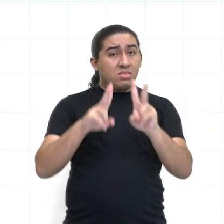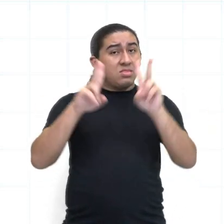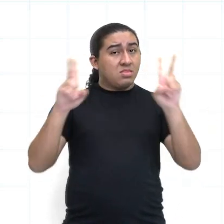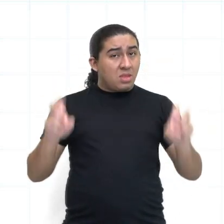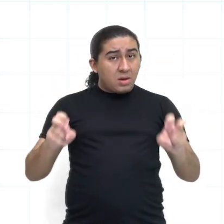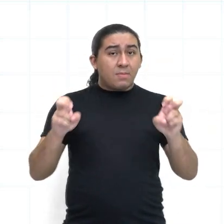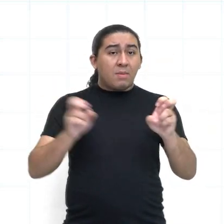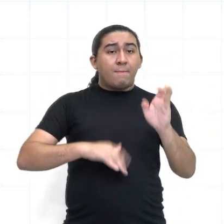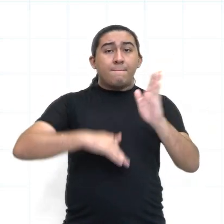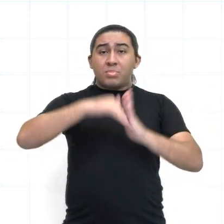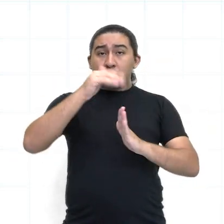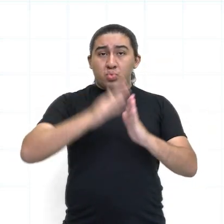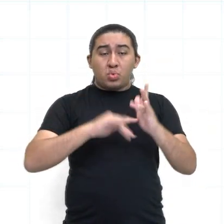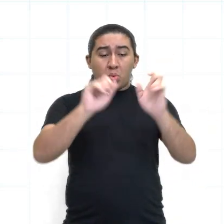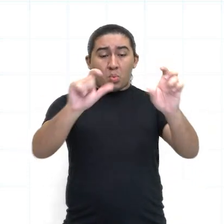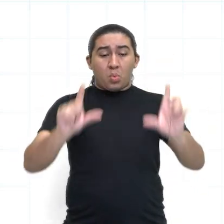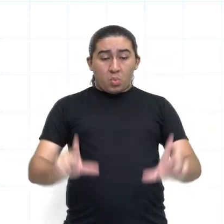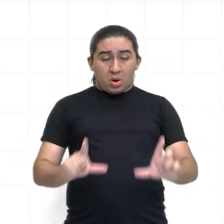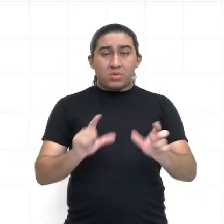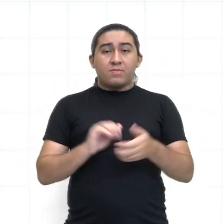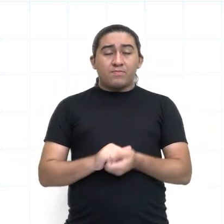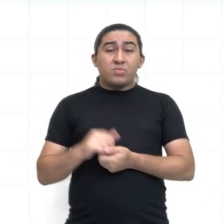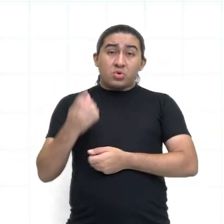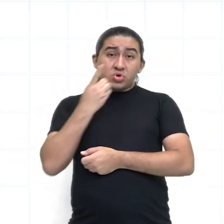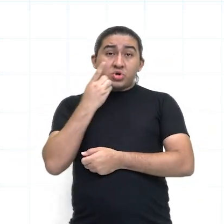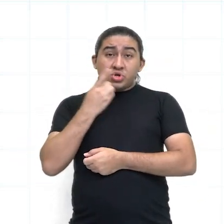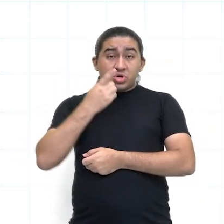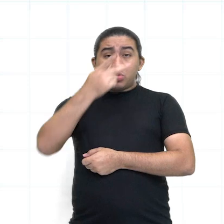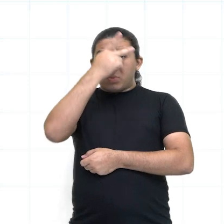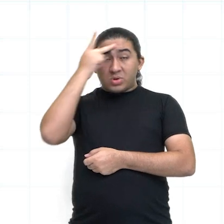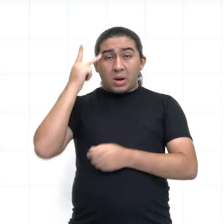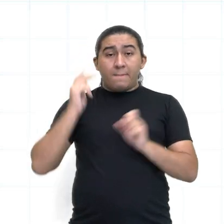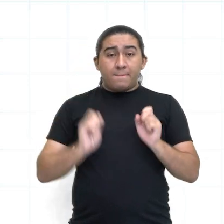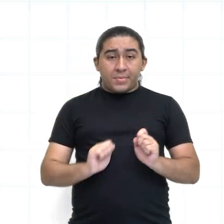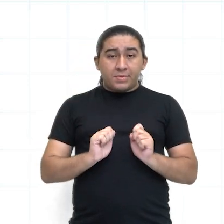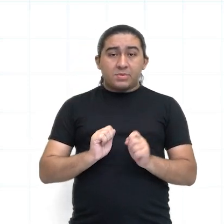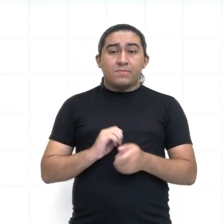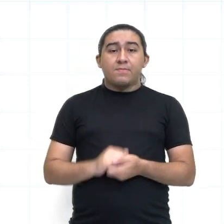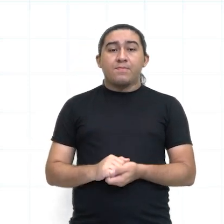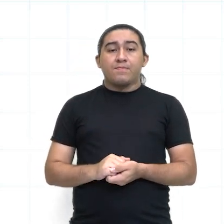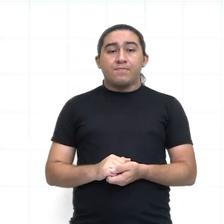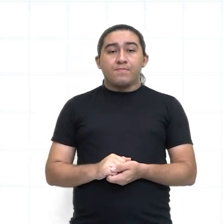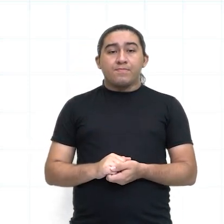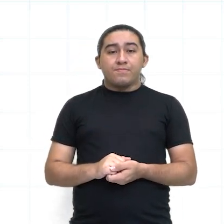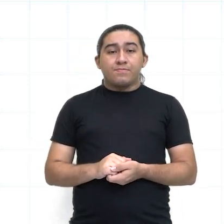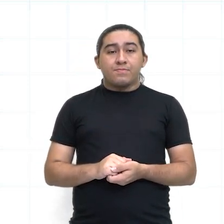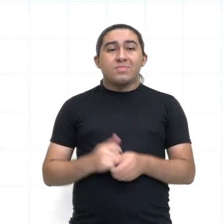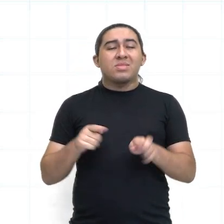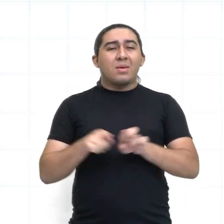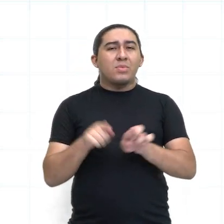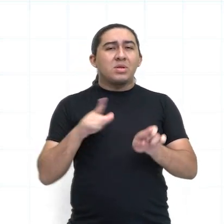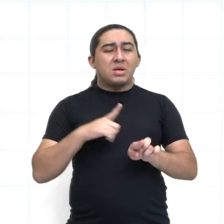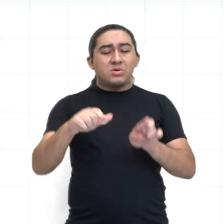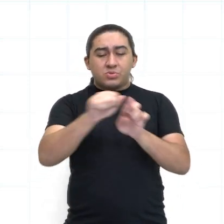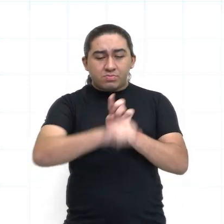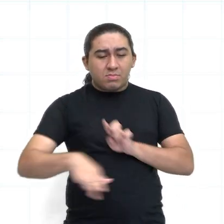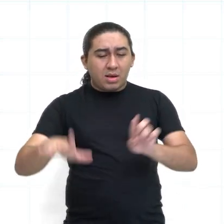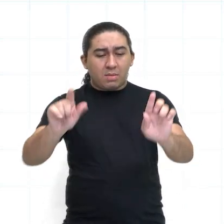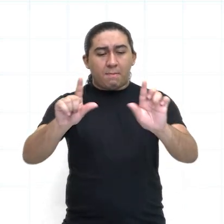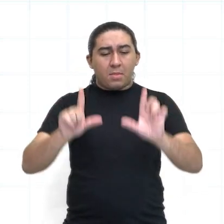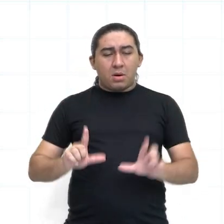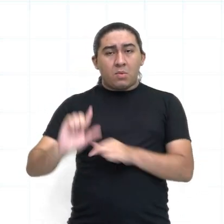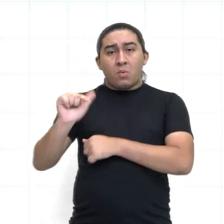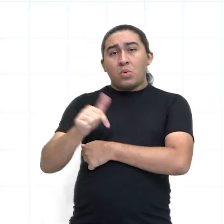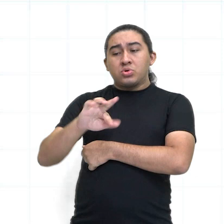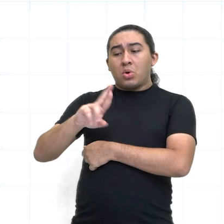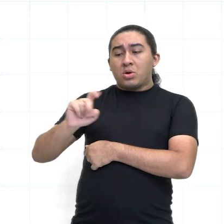ou seja, o próprio cotidiano das pessoas. Então, Claude Monet ele retratava paisagens. Já Renoir